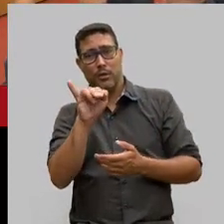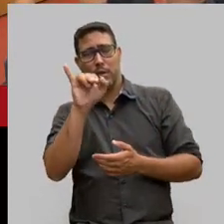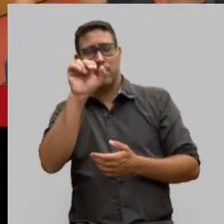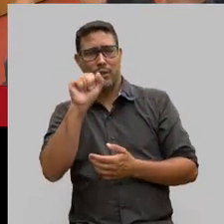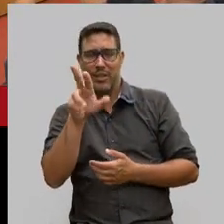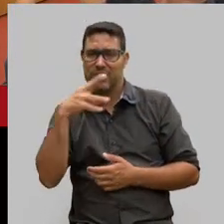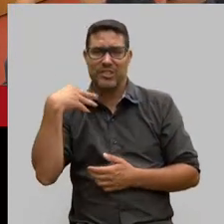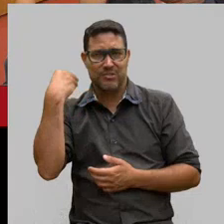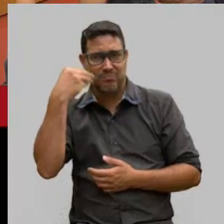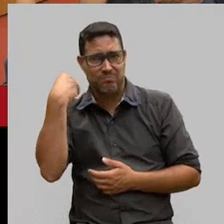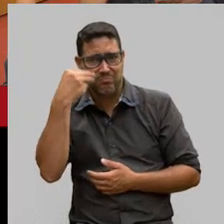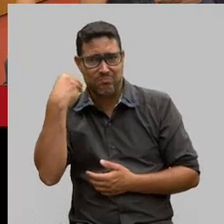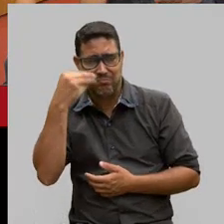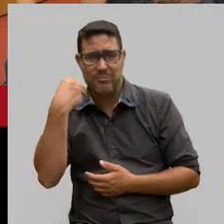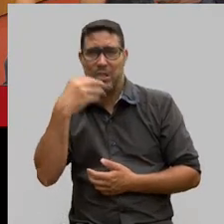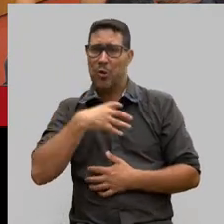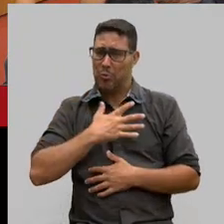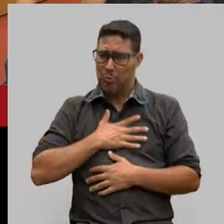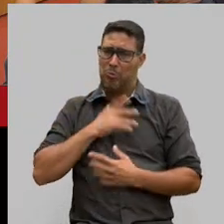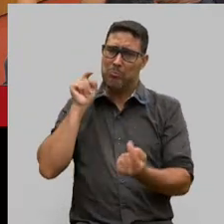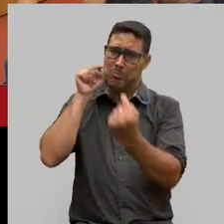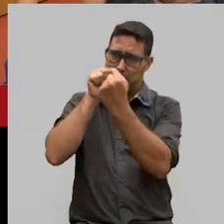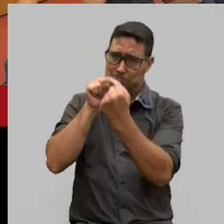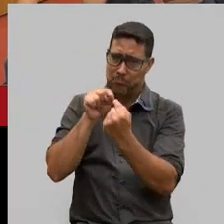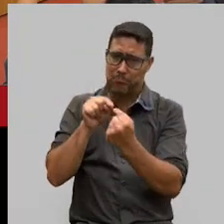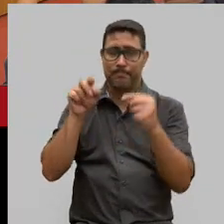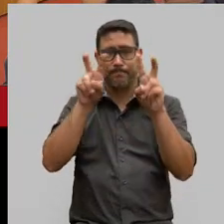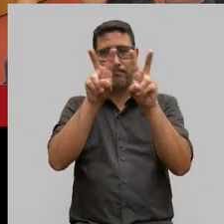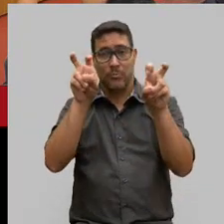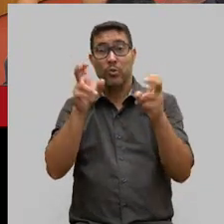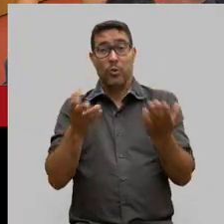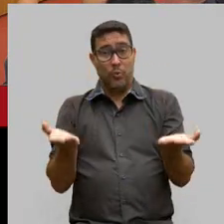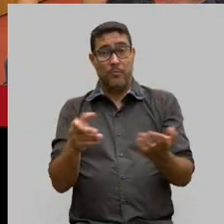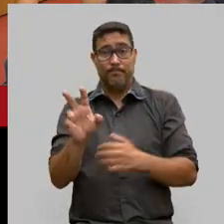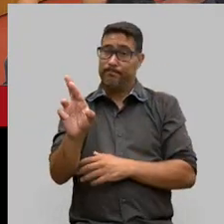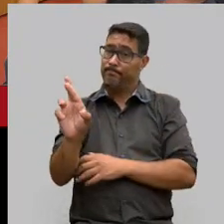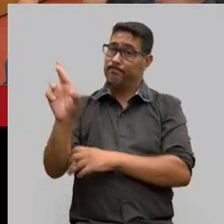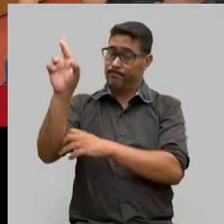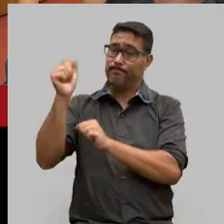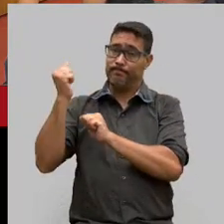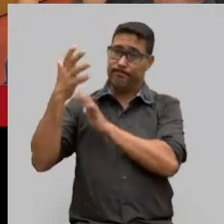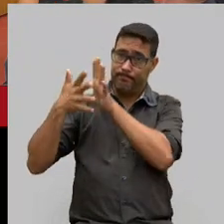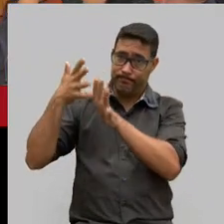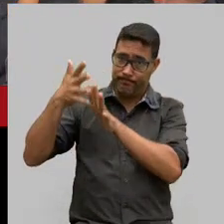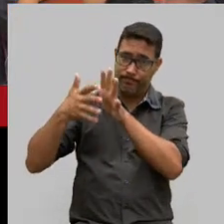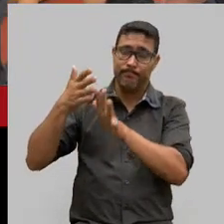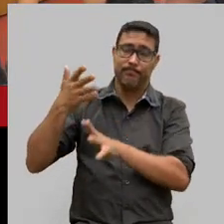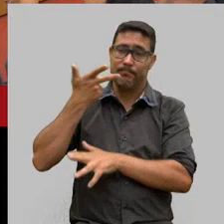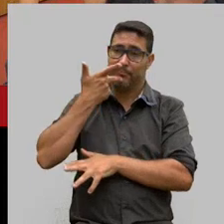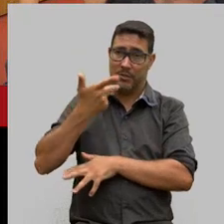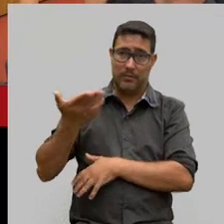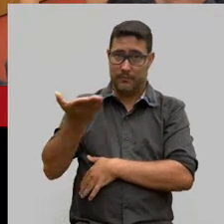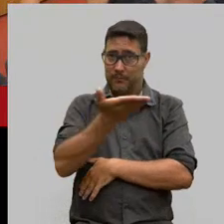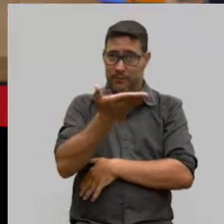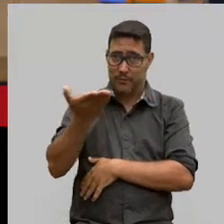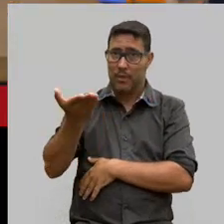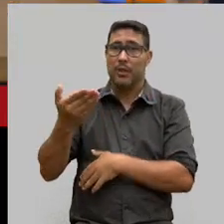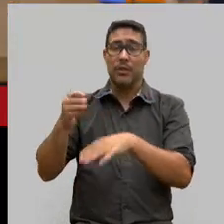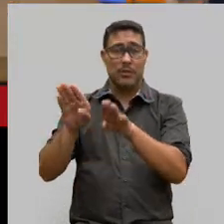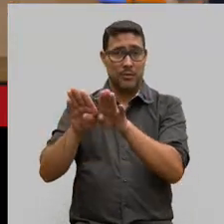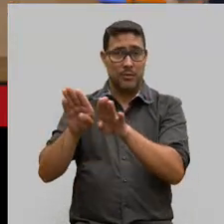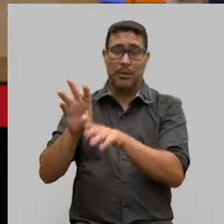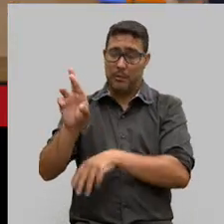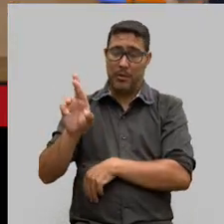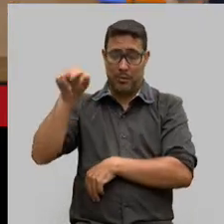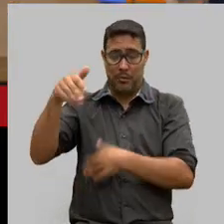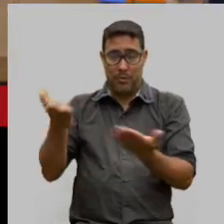experientes nesse assunto então nós vamos passar a palavra para ele e passar o comando desta audiência